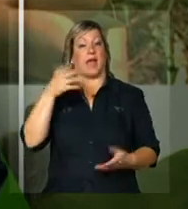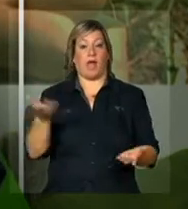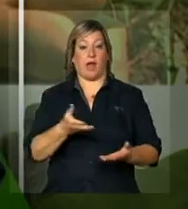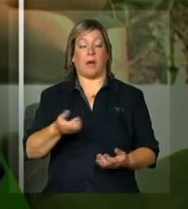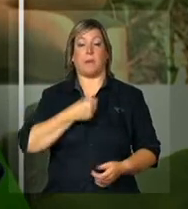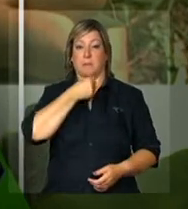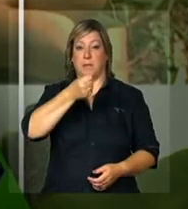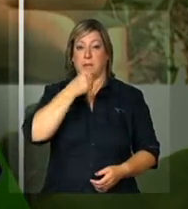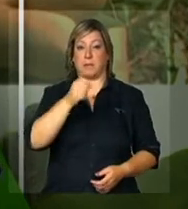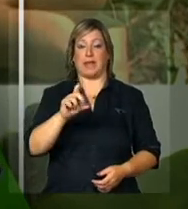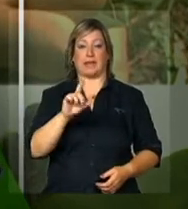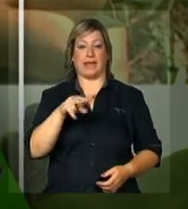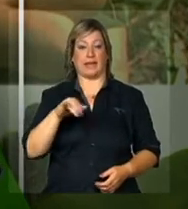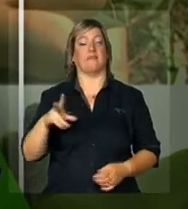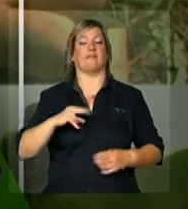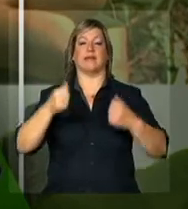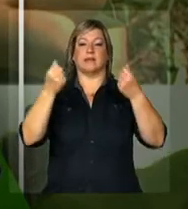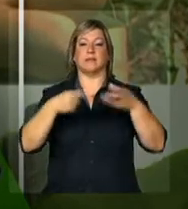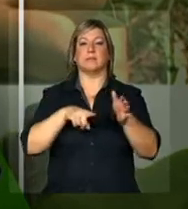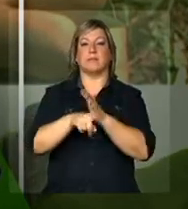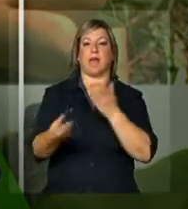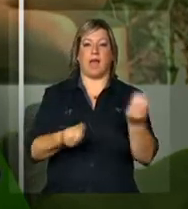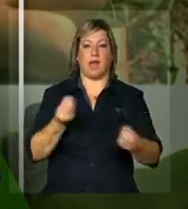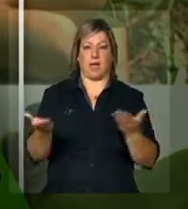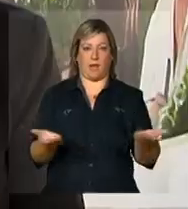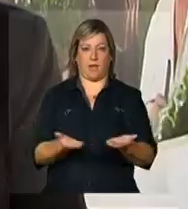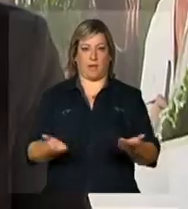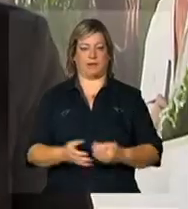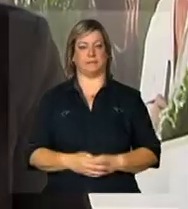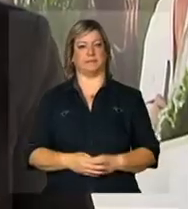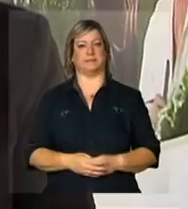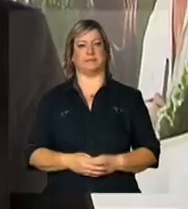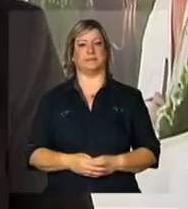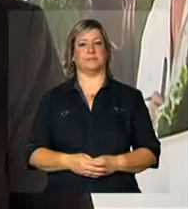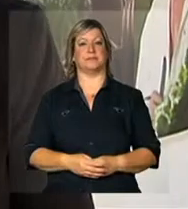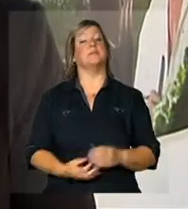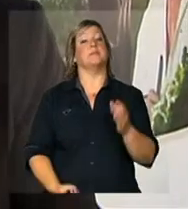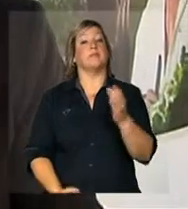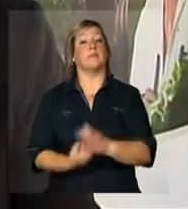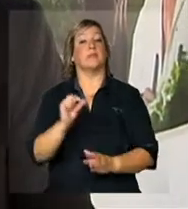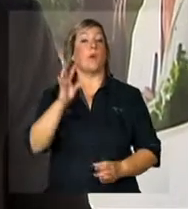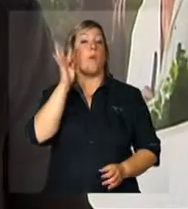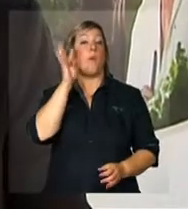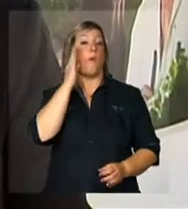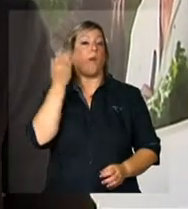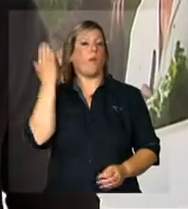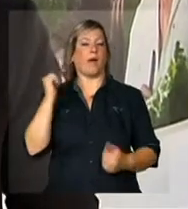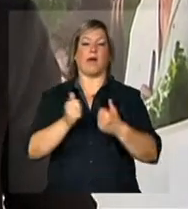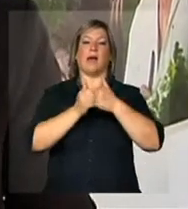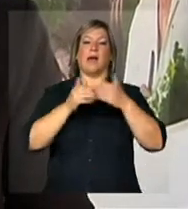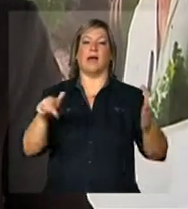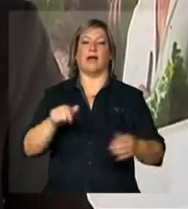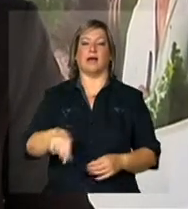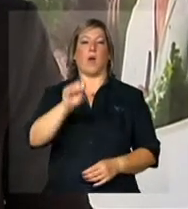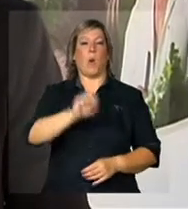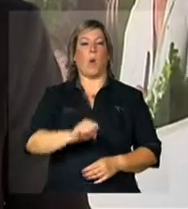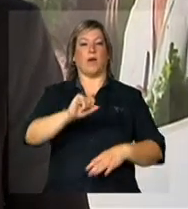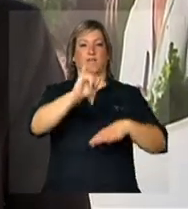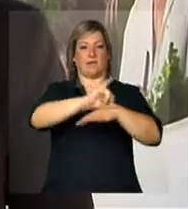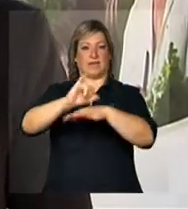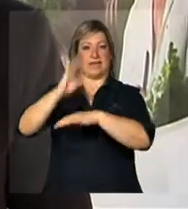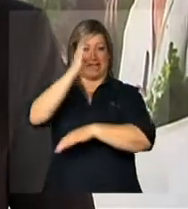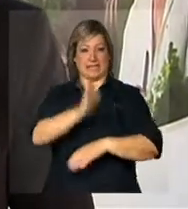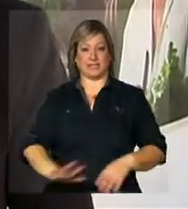internet com informações sobre esses produtos. Acompanhe! Lançada nesta quarta-feira, durante a abertura da 8ª